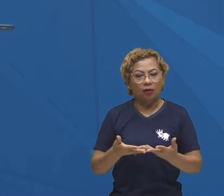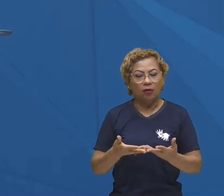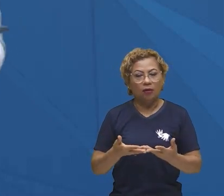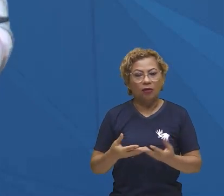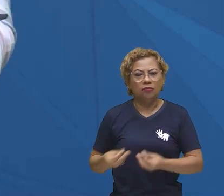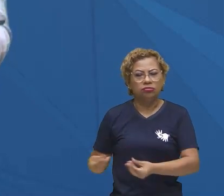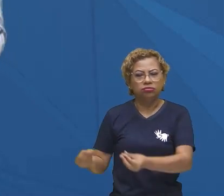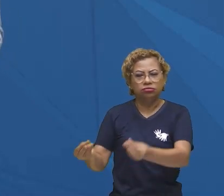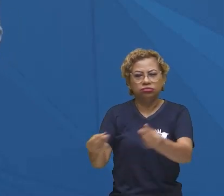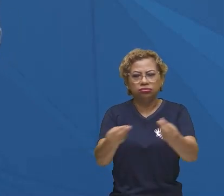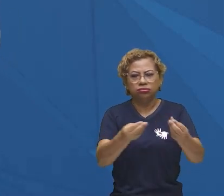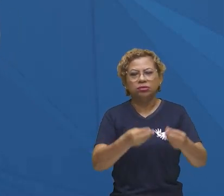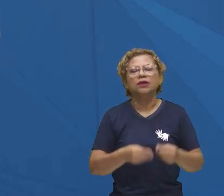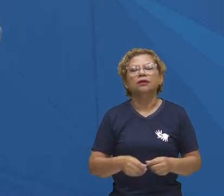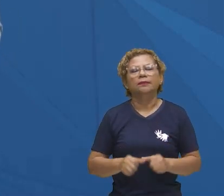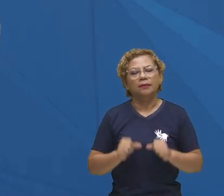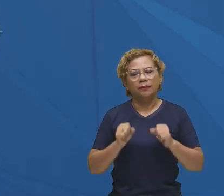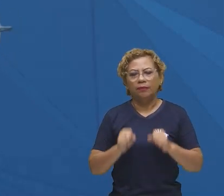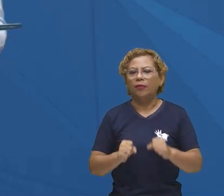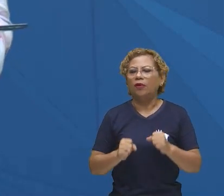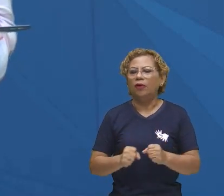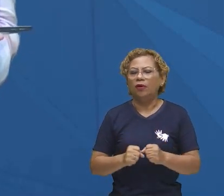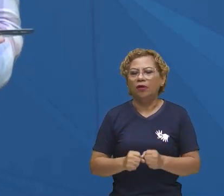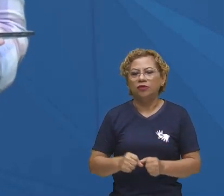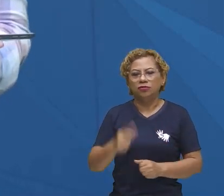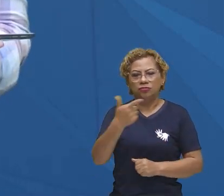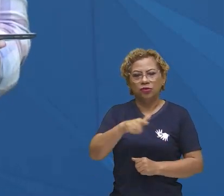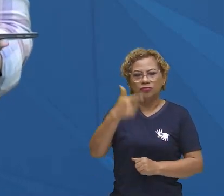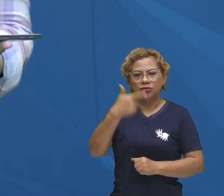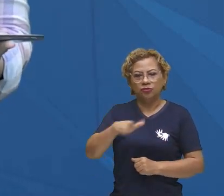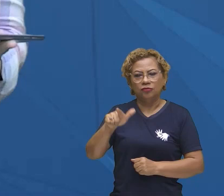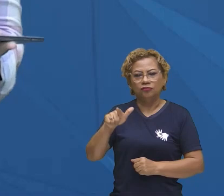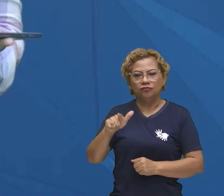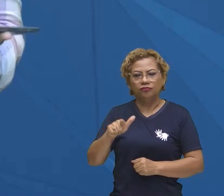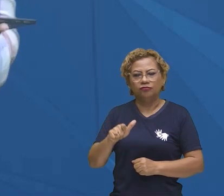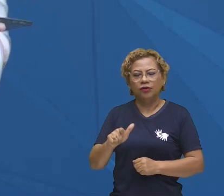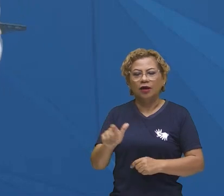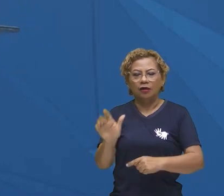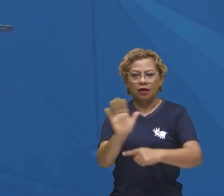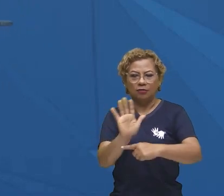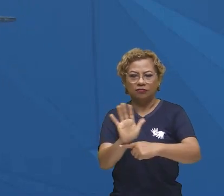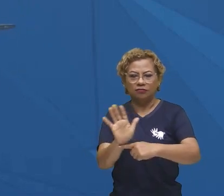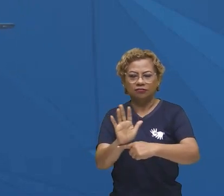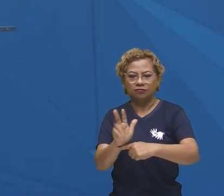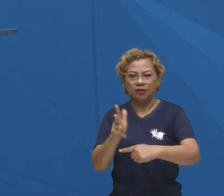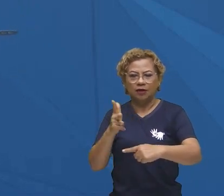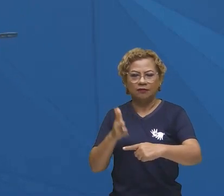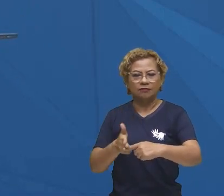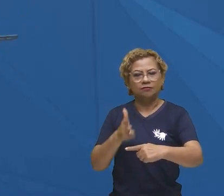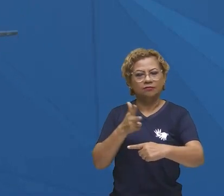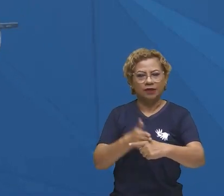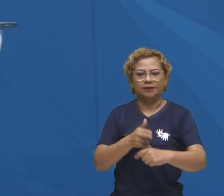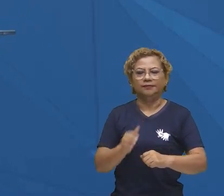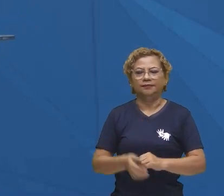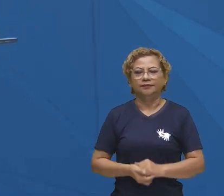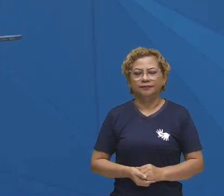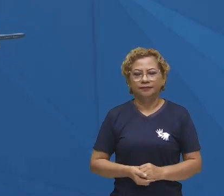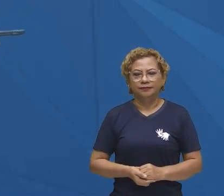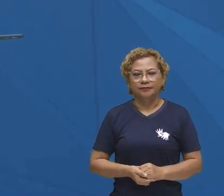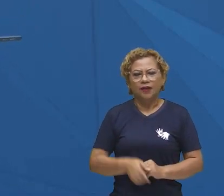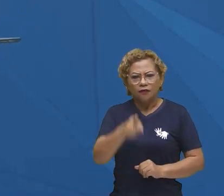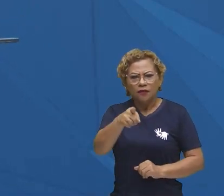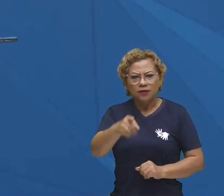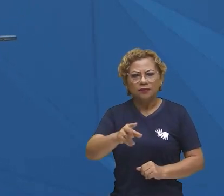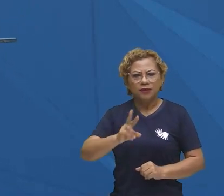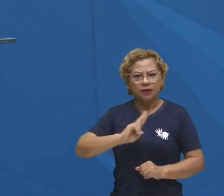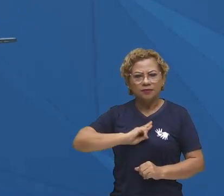você pode assistir quantas vezes você quiser e olha só o que eles usam. Responde para mim, veja se eu estou enganada. Quanto mais